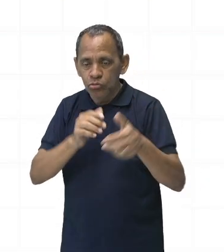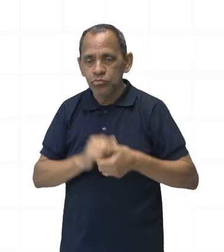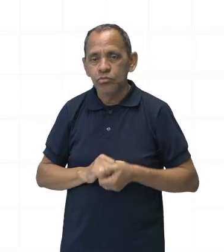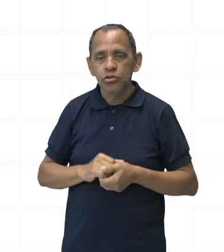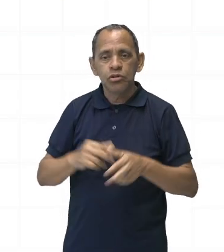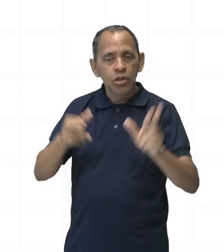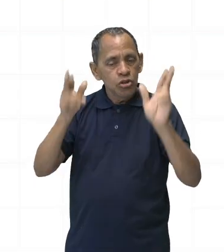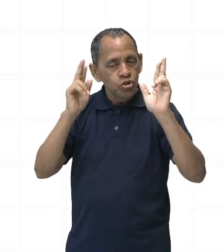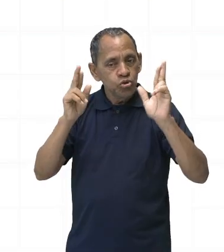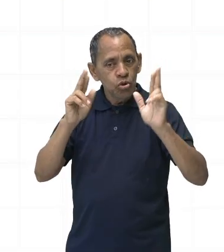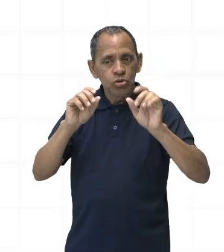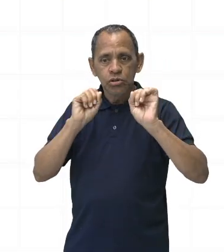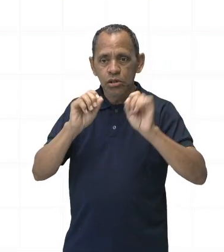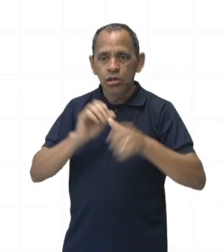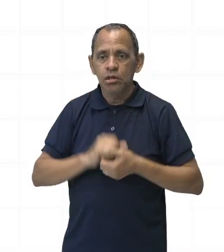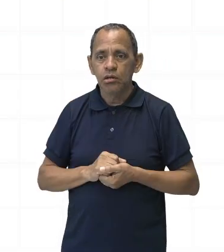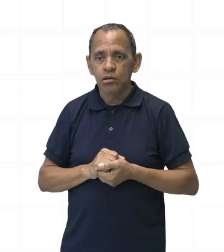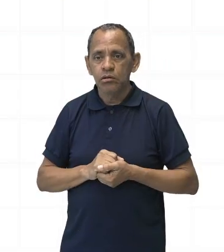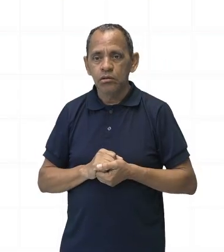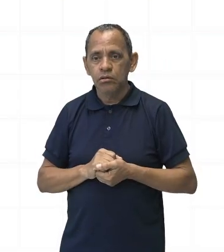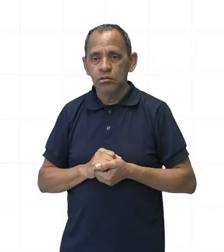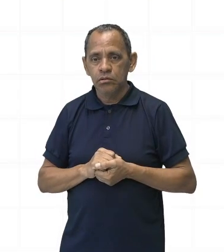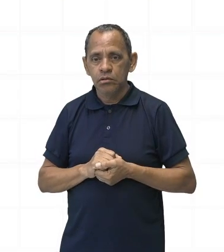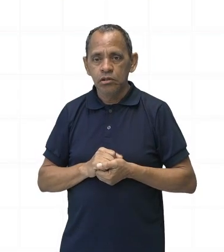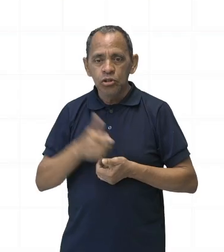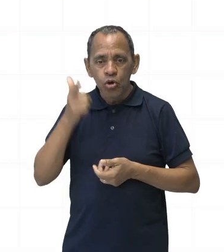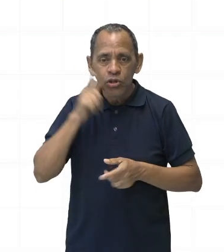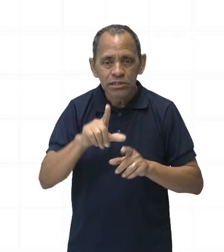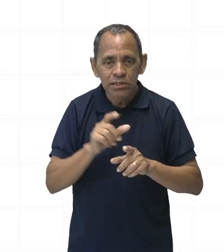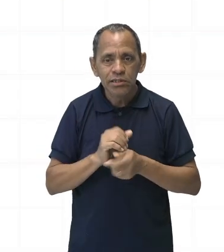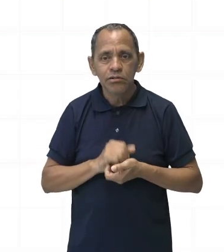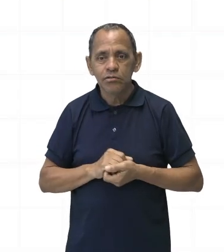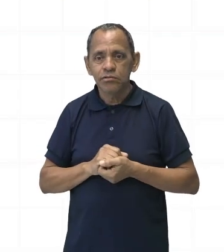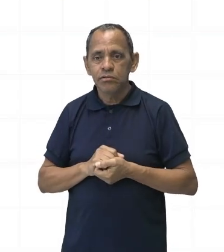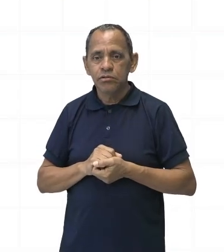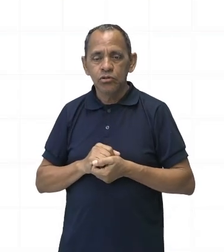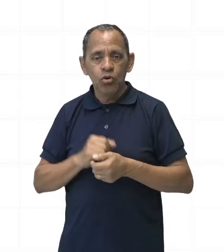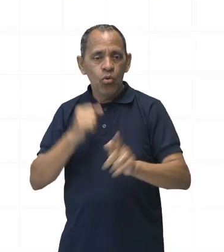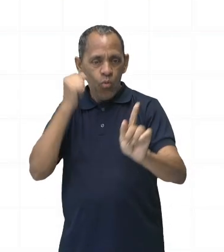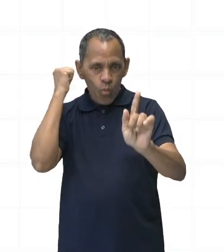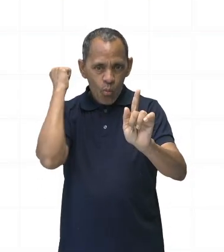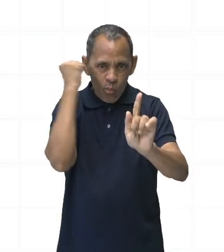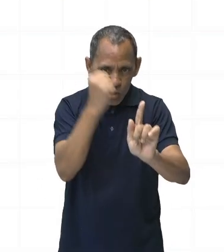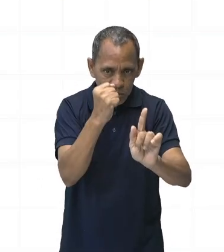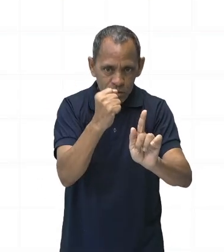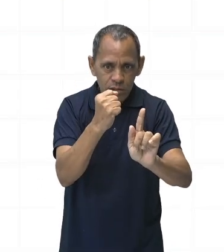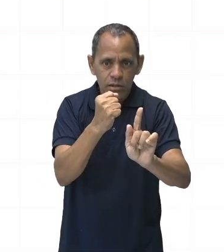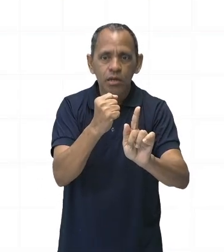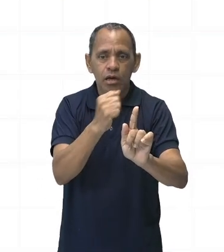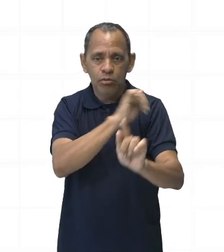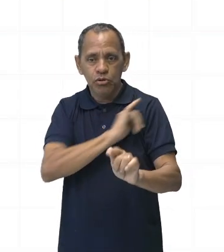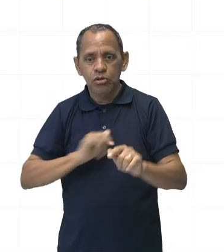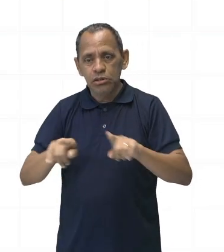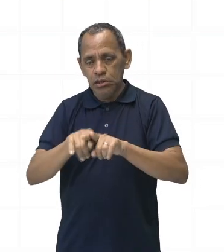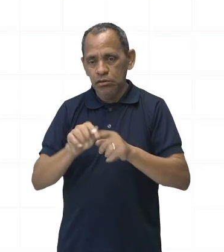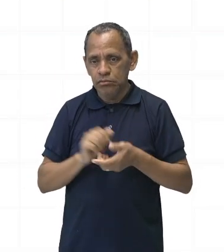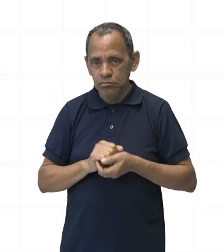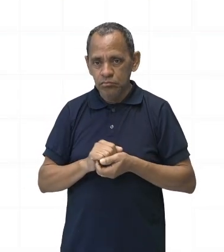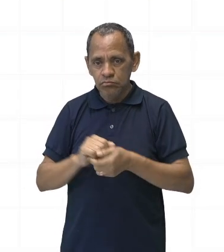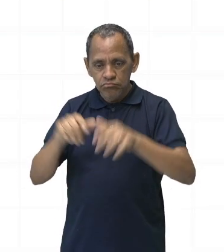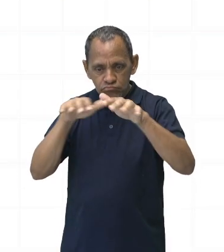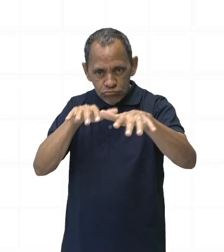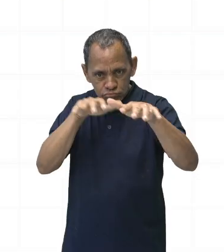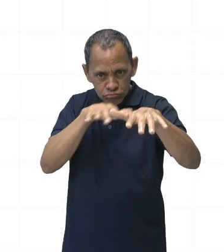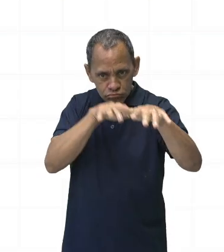não acertou o imperador, e a partir de então, né, houve uma certa limitação dessas manifestações